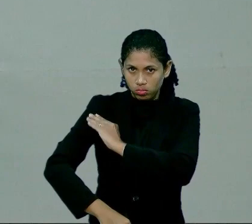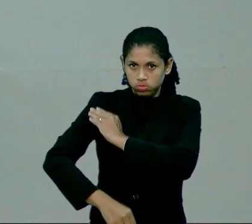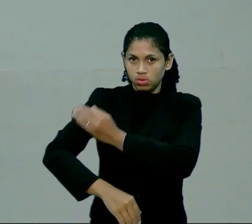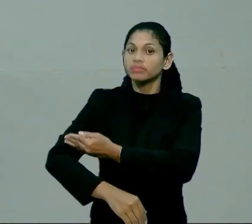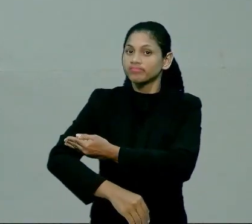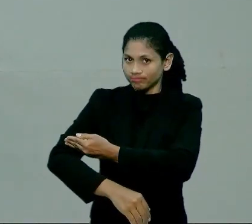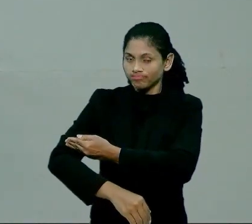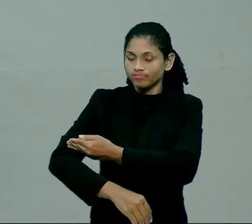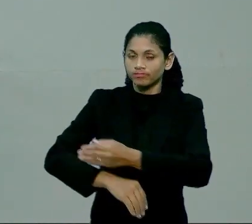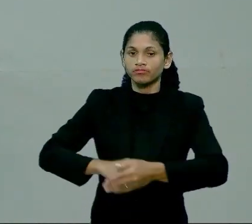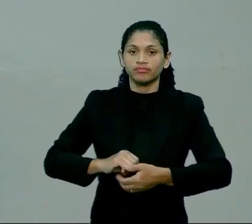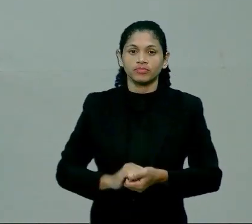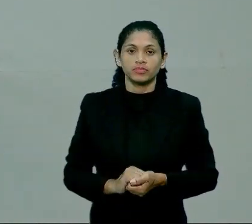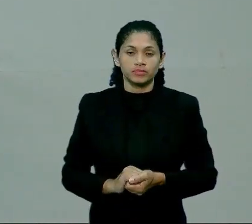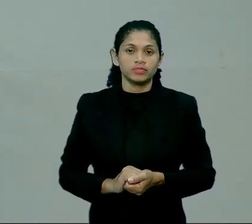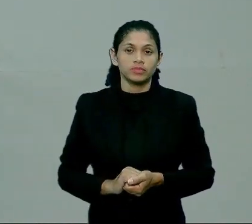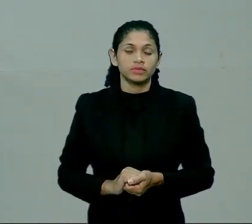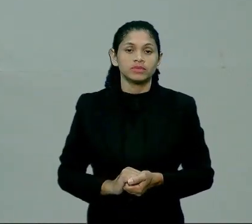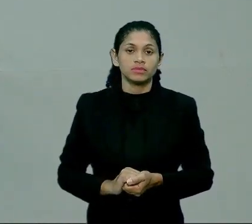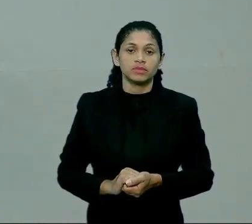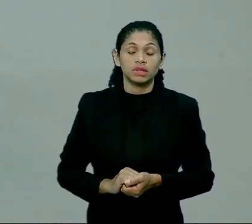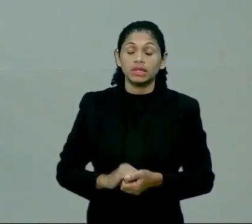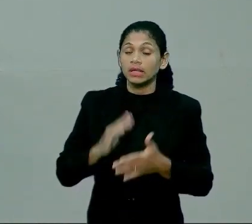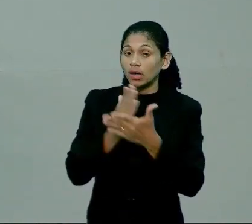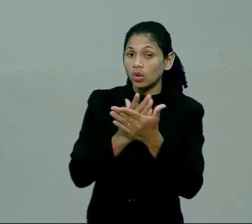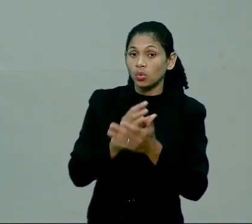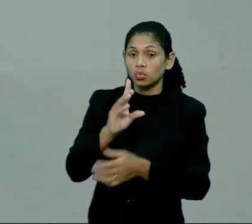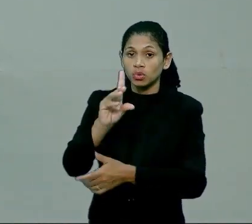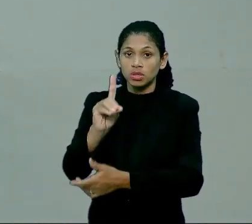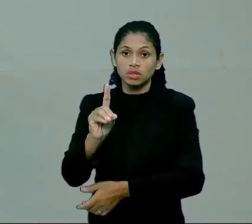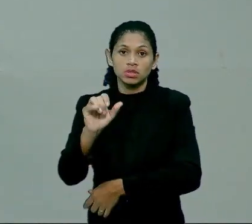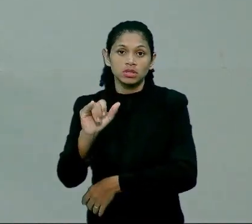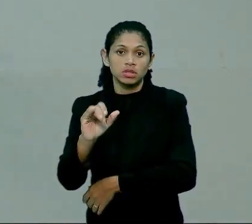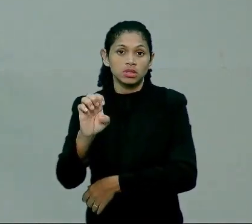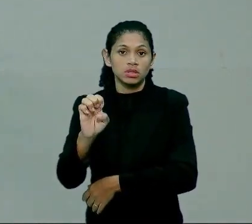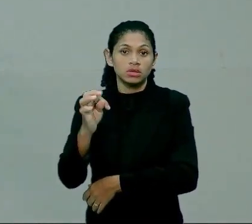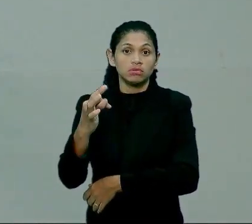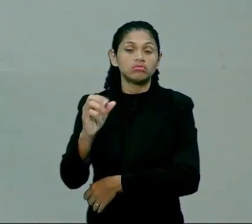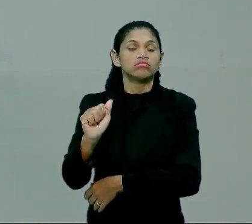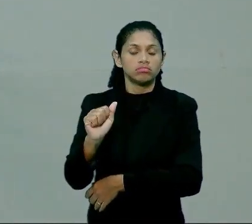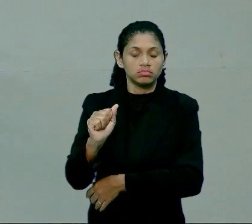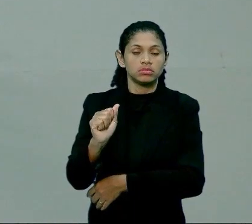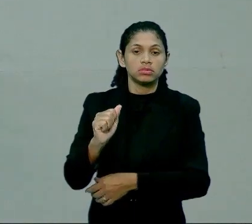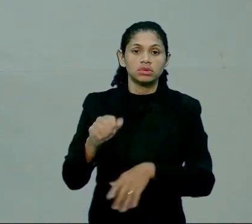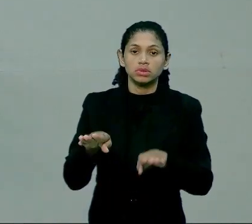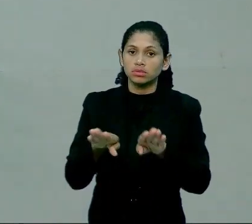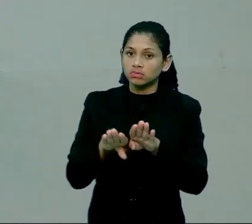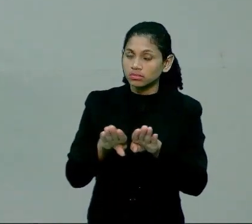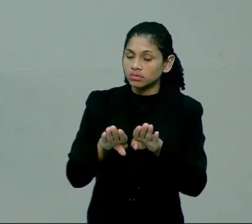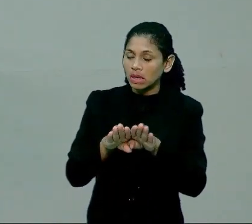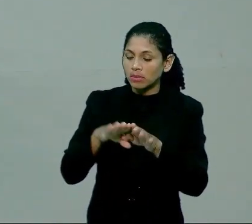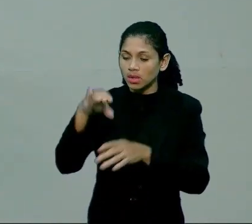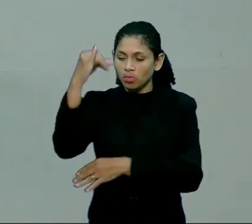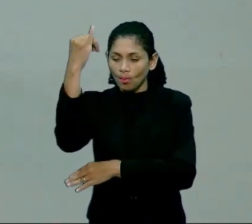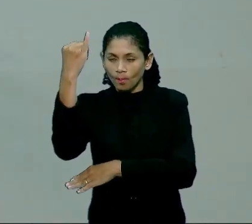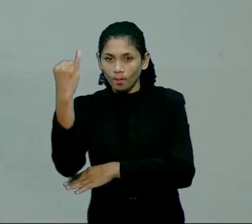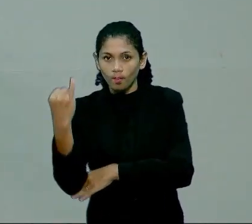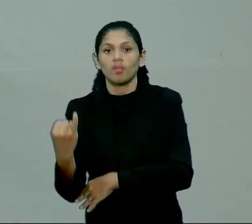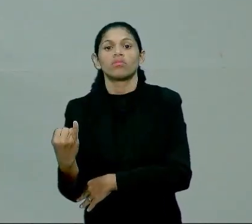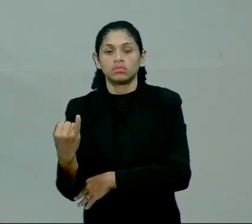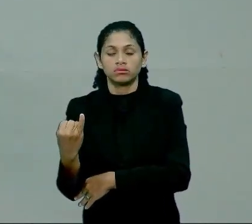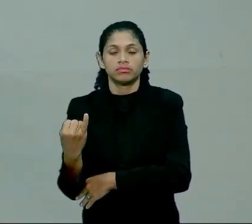são todos mecanismos que são falhos, de alguma forma, e que acabam estimulando a entrar em um perfil, né, um